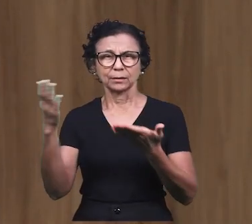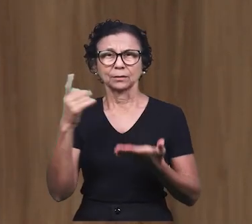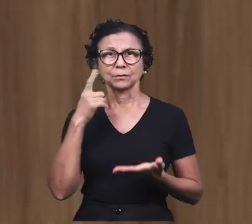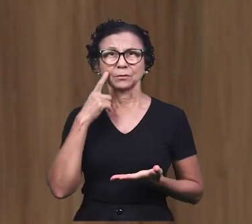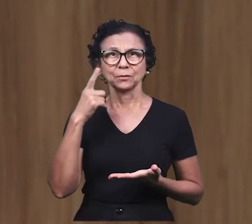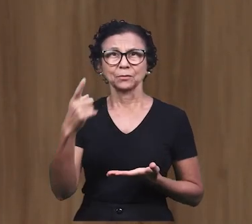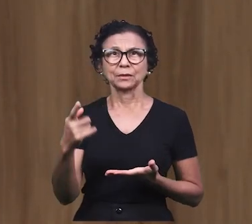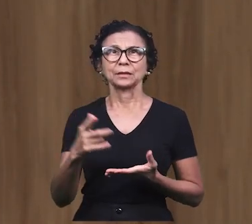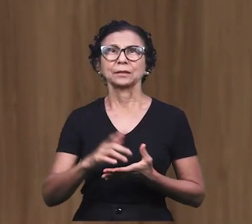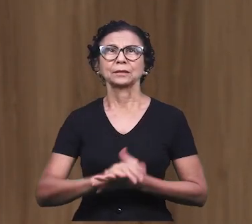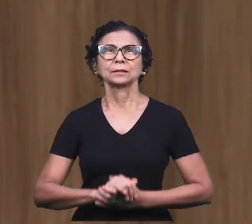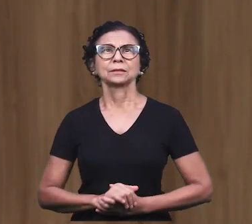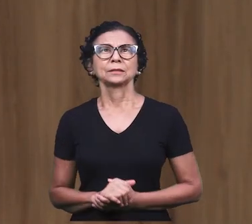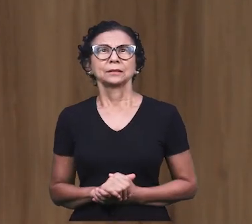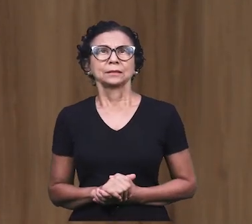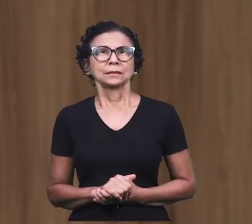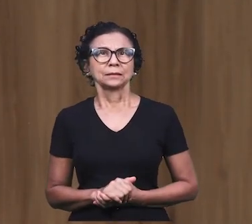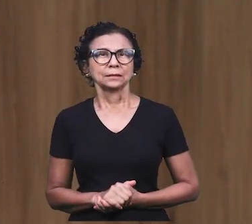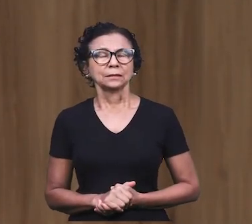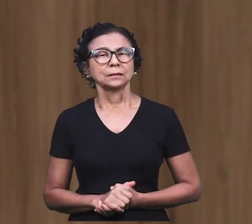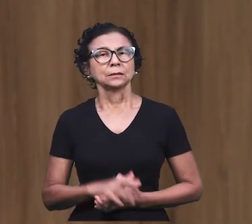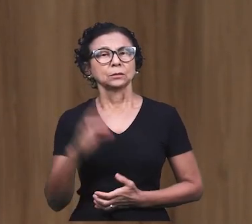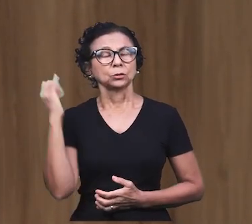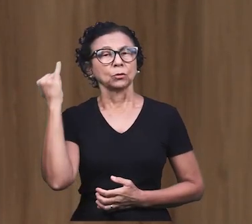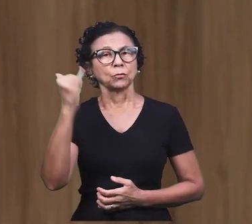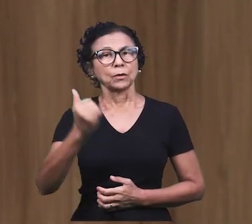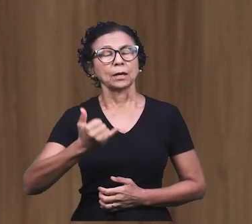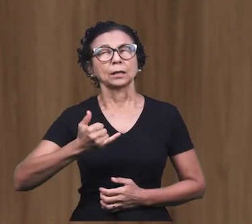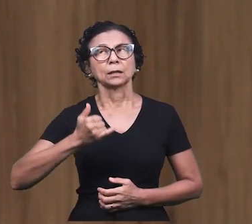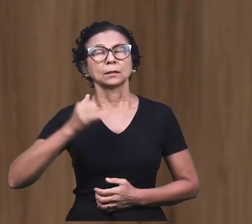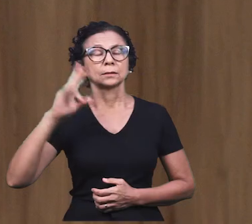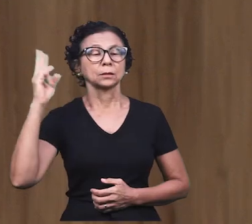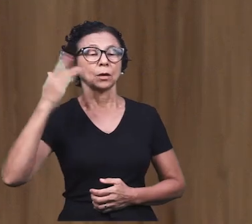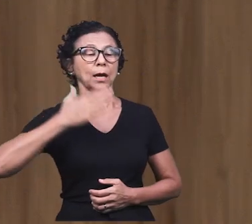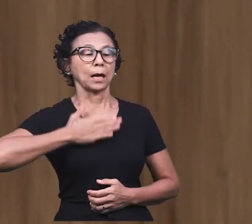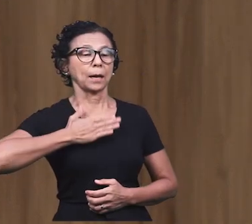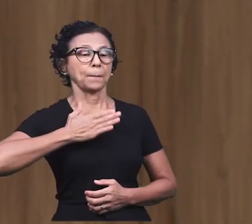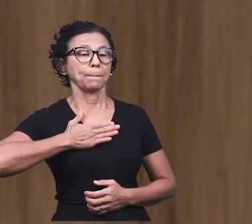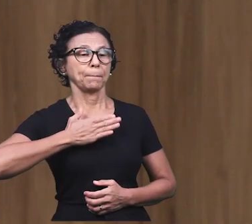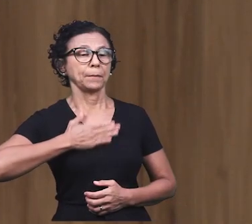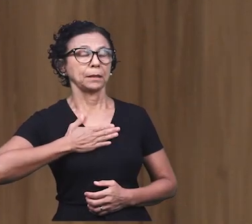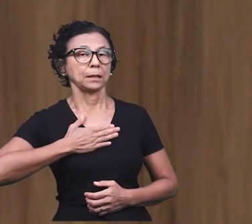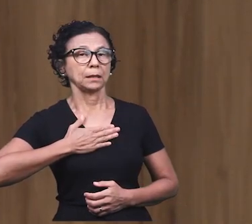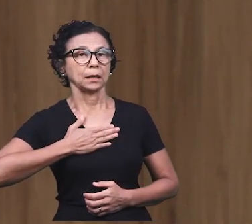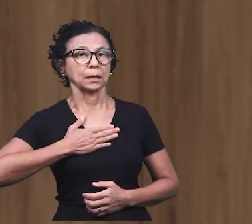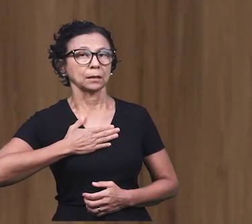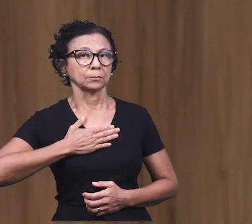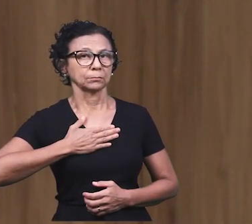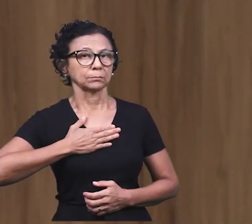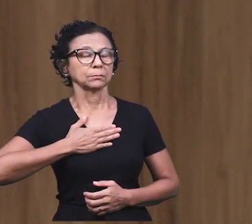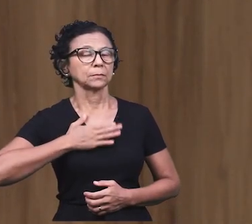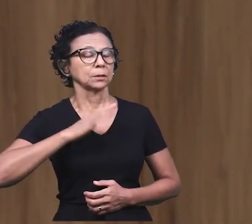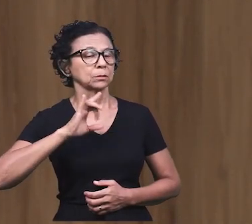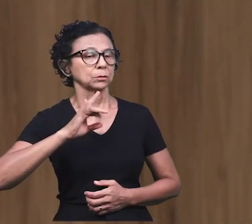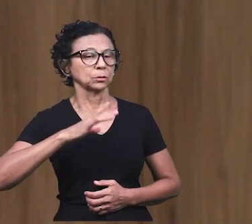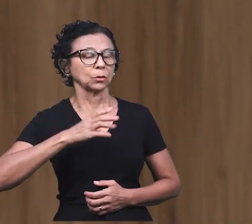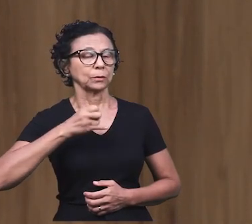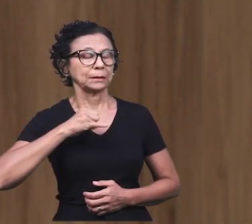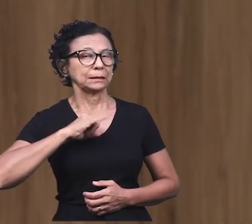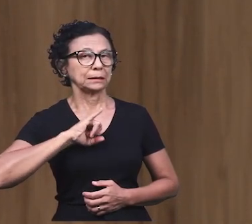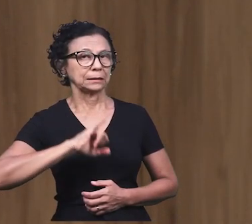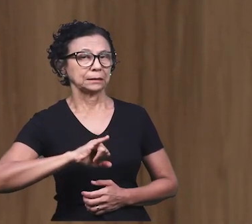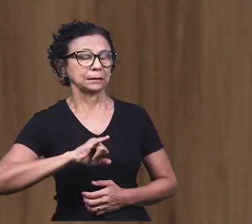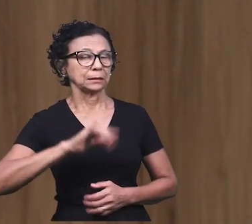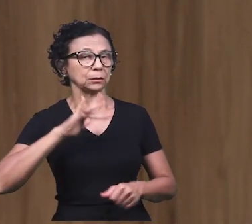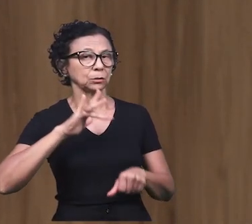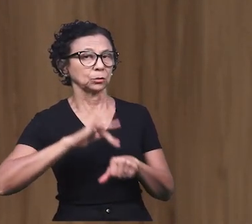que é minha, não é de ninguém, é para mim. E quem tocar nisso vai ser extirpado.